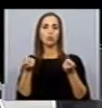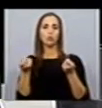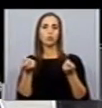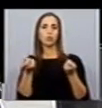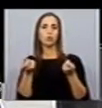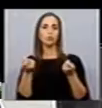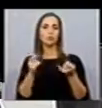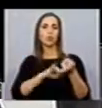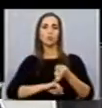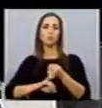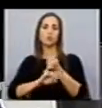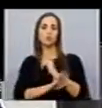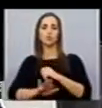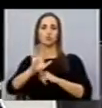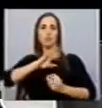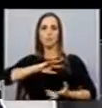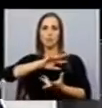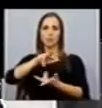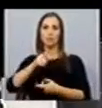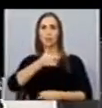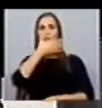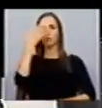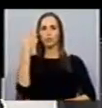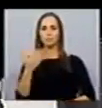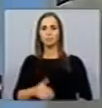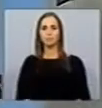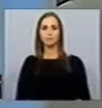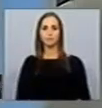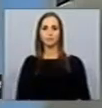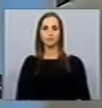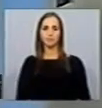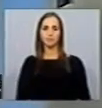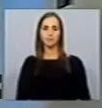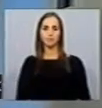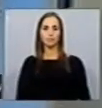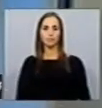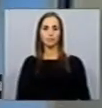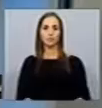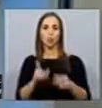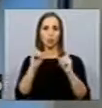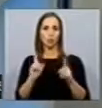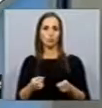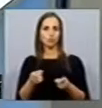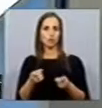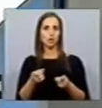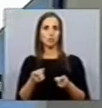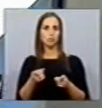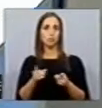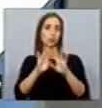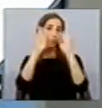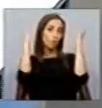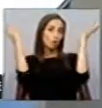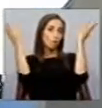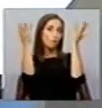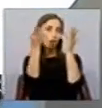Nacional Planetária. Muito bom dia, Miguel Gonçalves. Bom dia, Cristina. Começamos com a maior escala do universo, o próprio